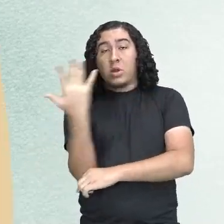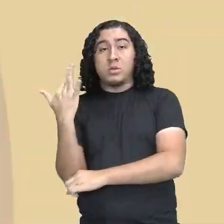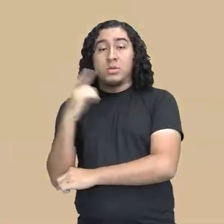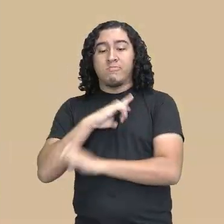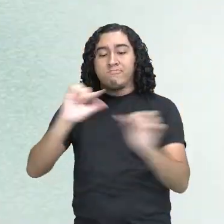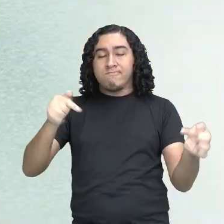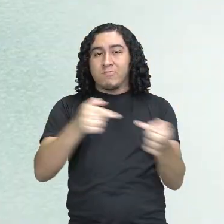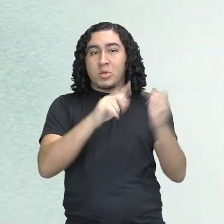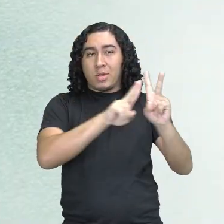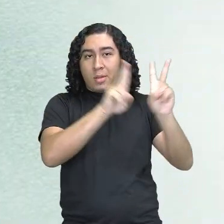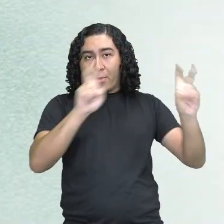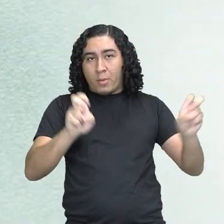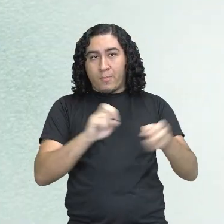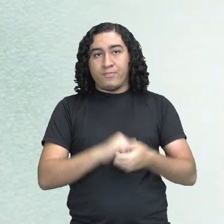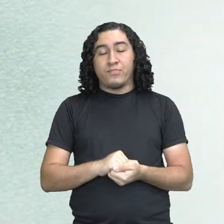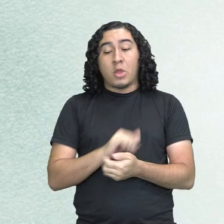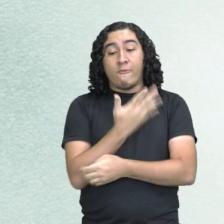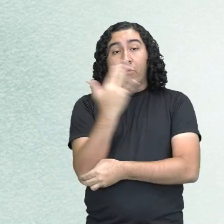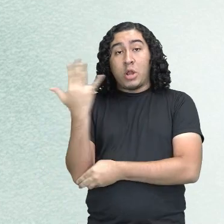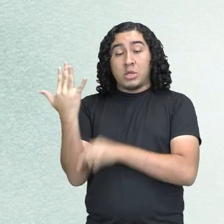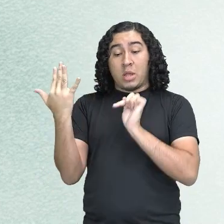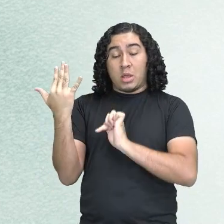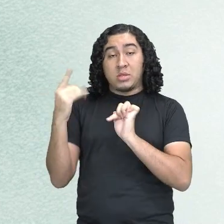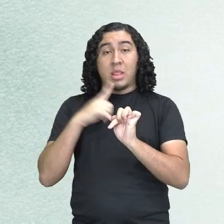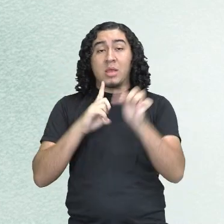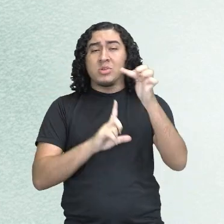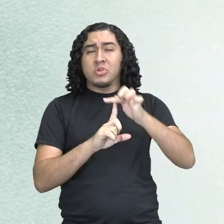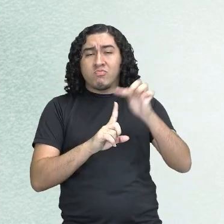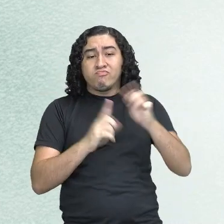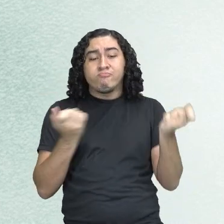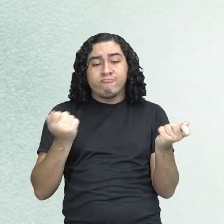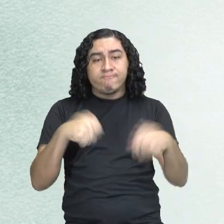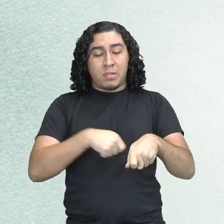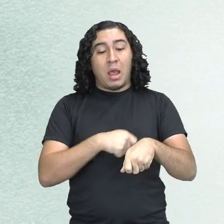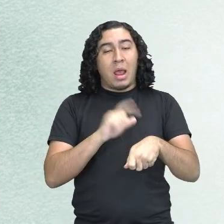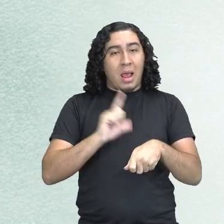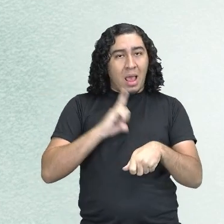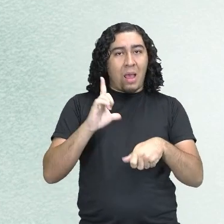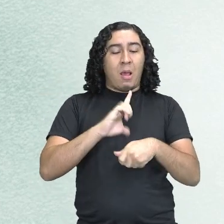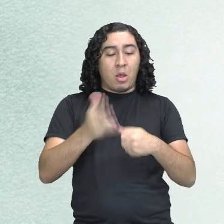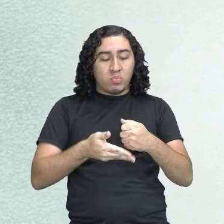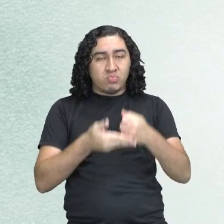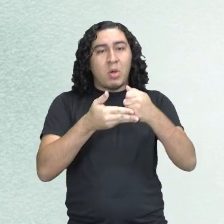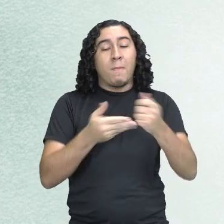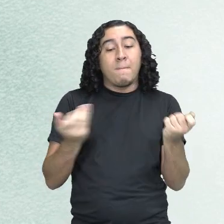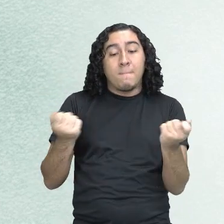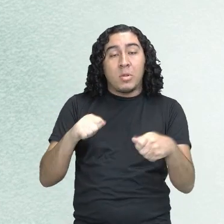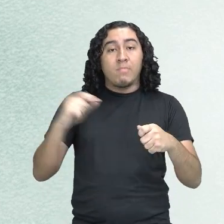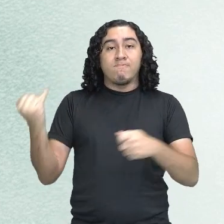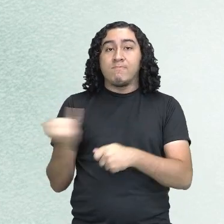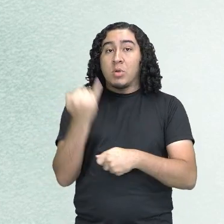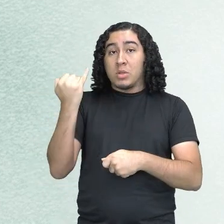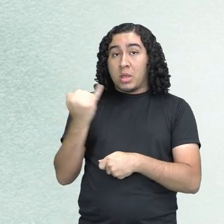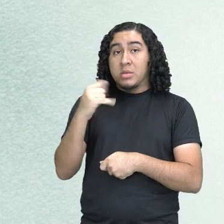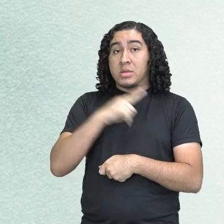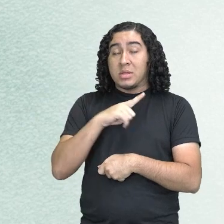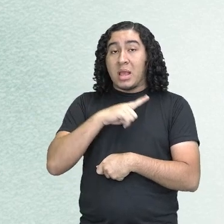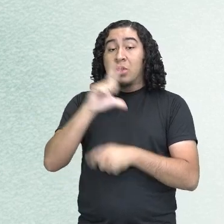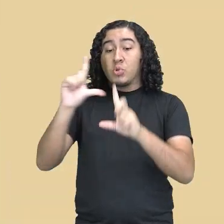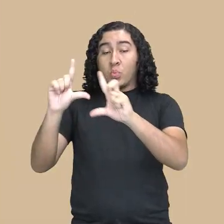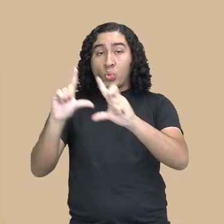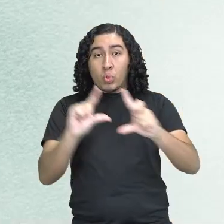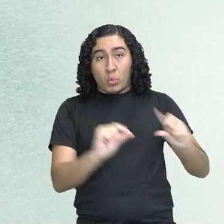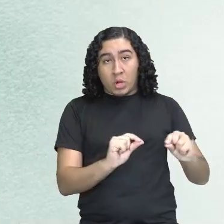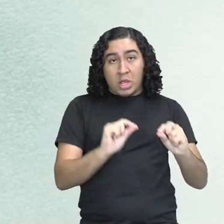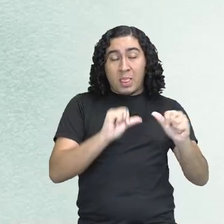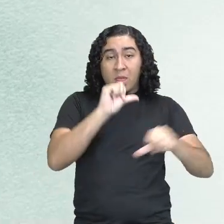ver com isso. As florestas tropicais são, de longe, os ecossistemas mais importantes para aliviar as mudanças do